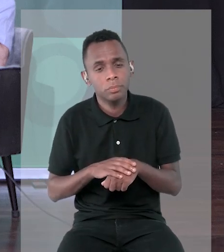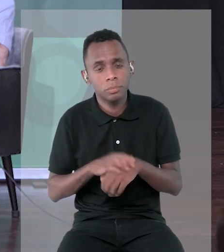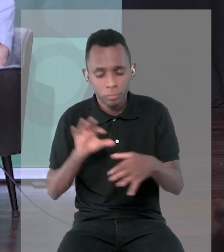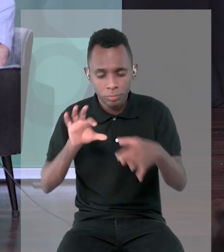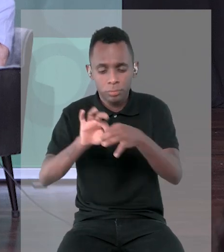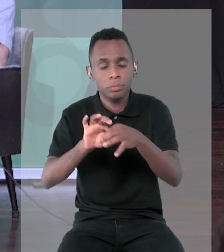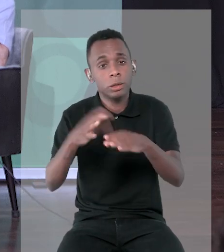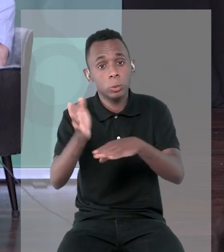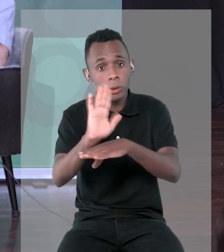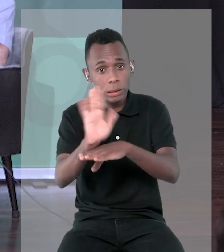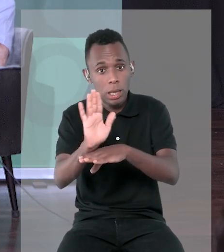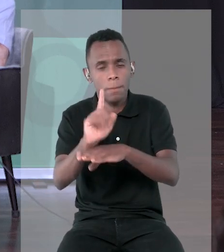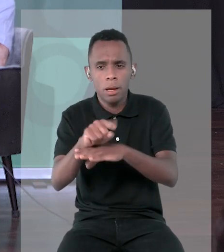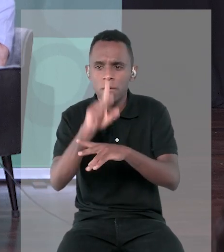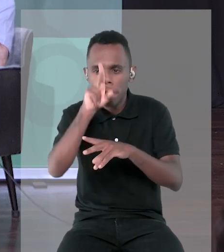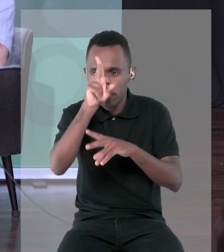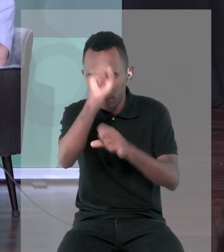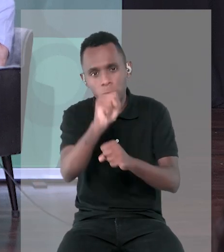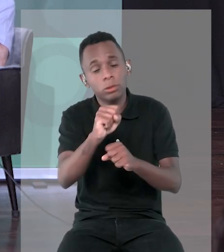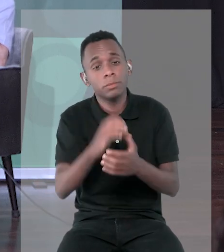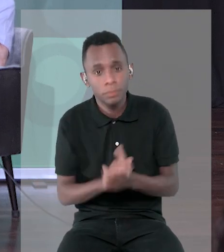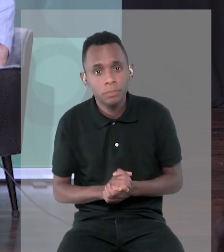engajamento no cinema é um engajamento muito forte.